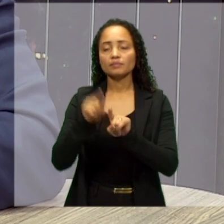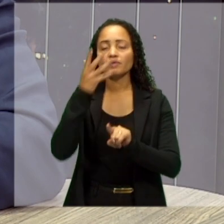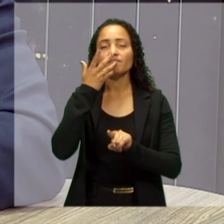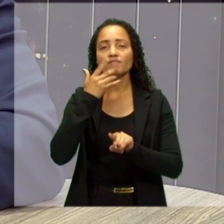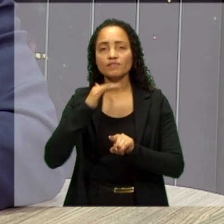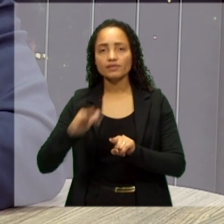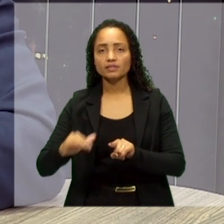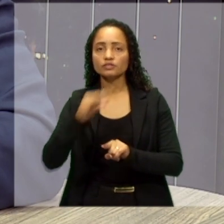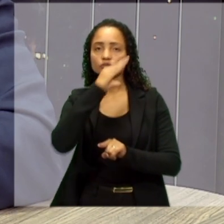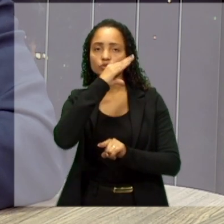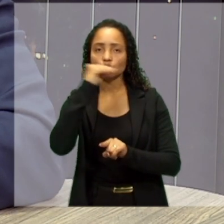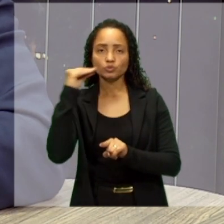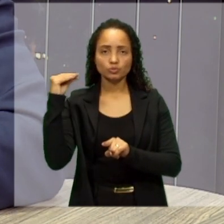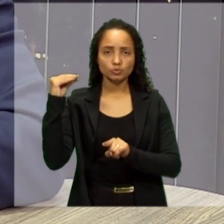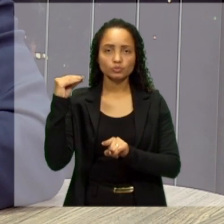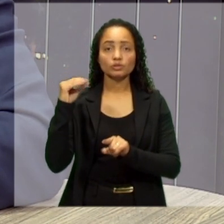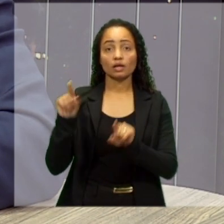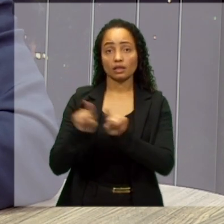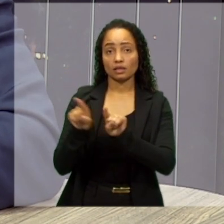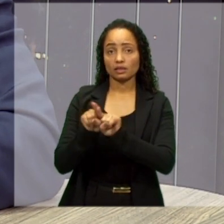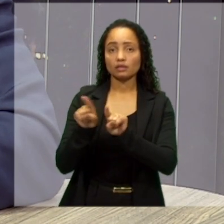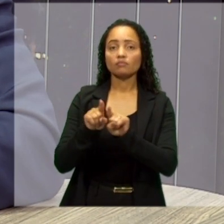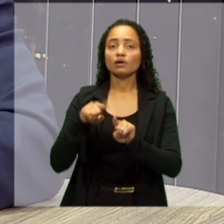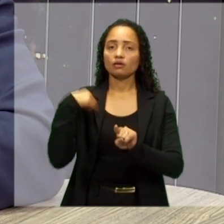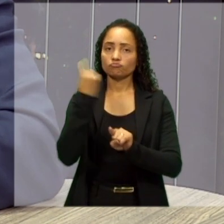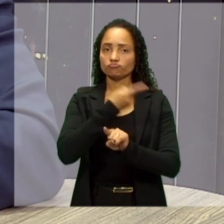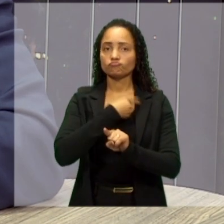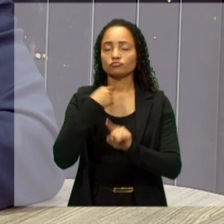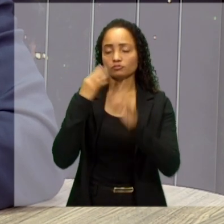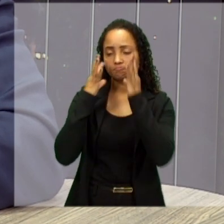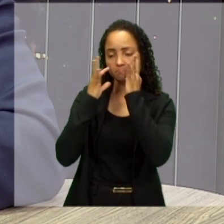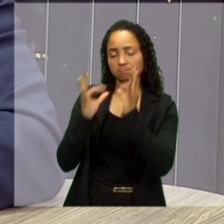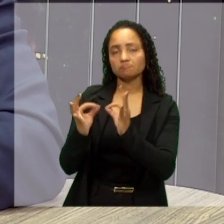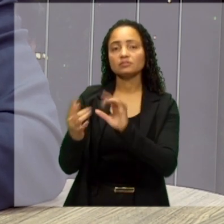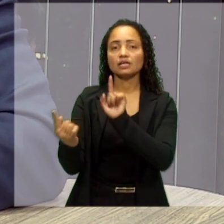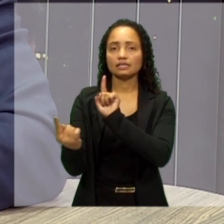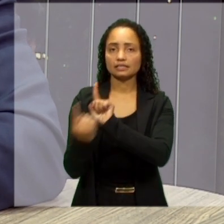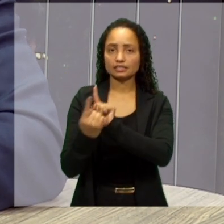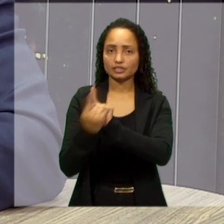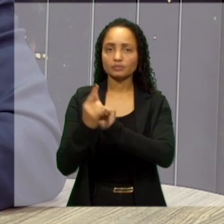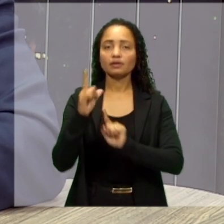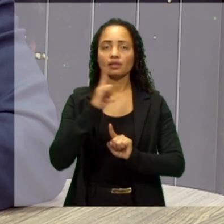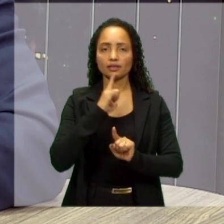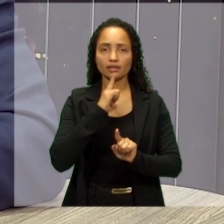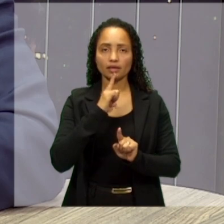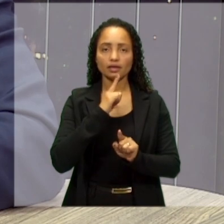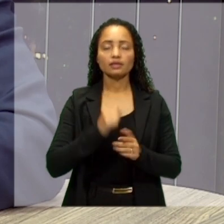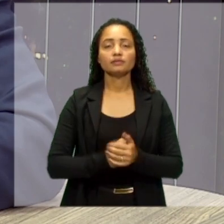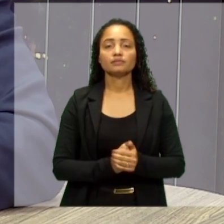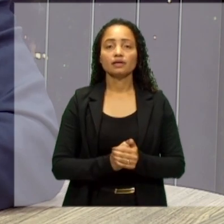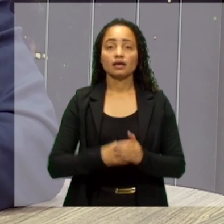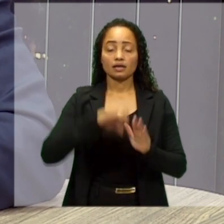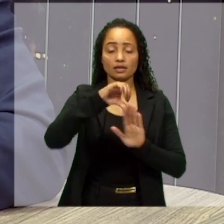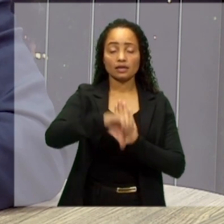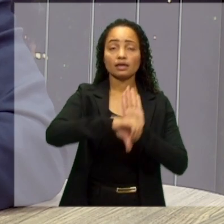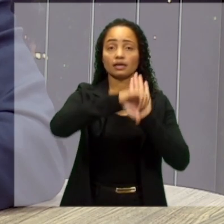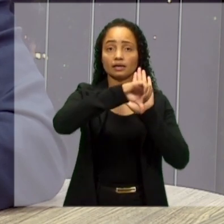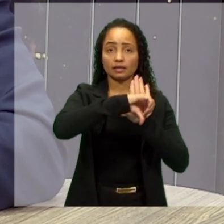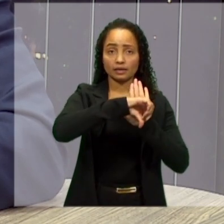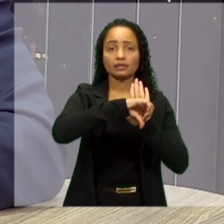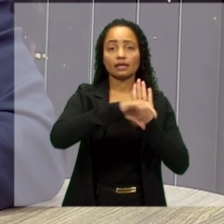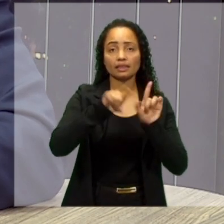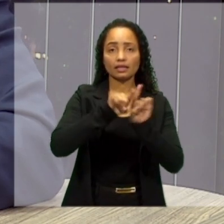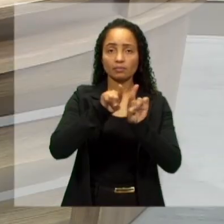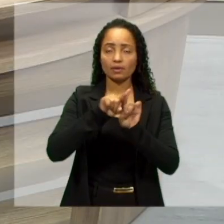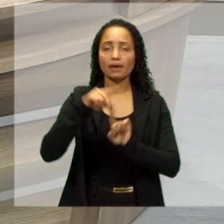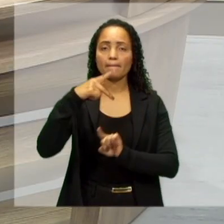também, temos uma presença muito forte, muito combativa, desde o começo. A execução penal, porque temos uma unidade prisional, a